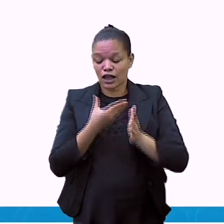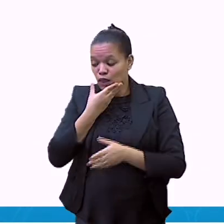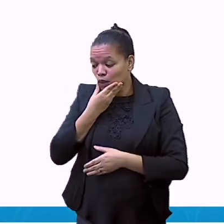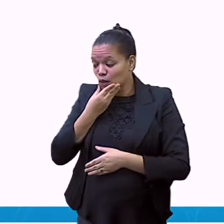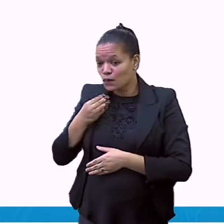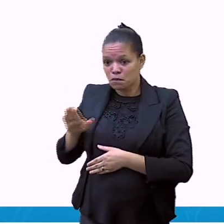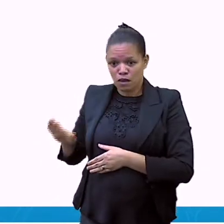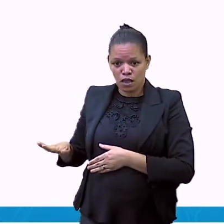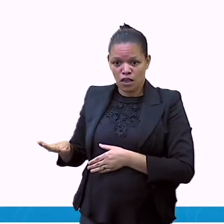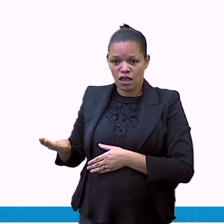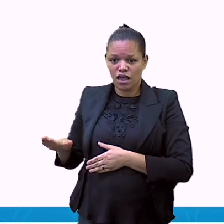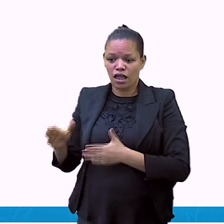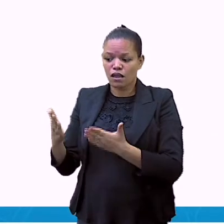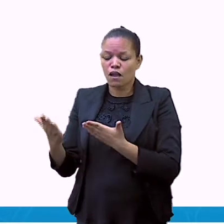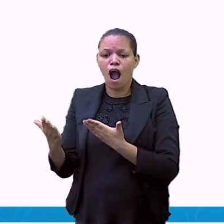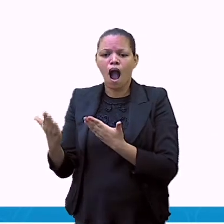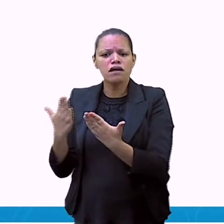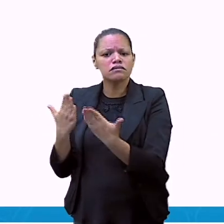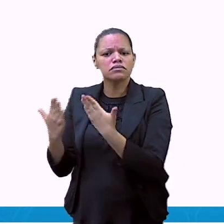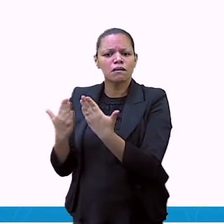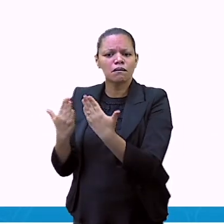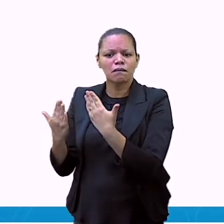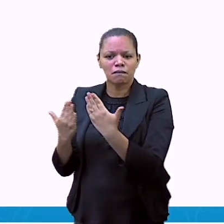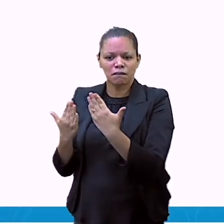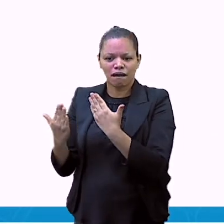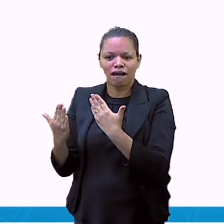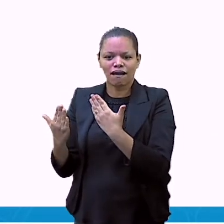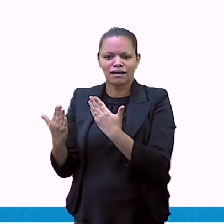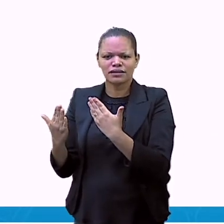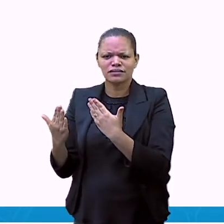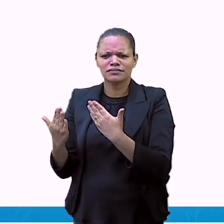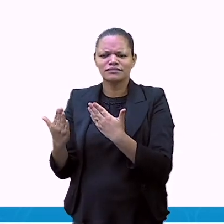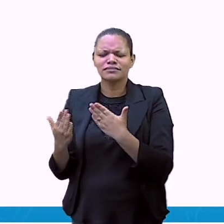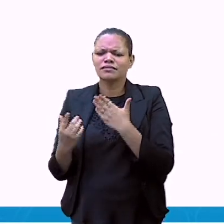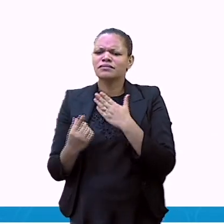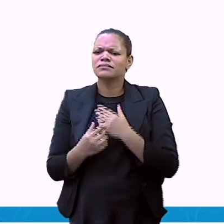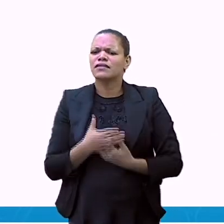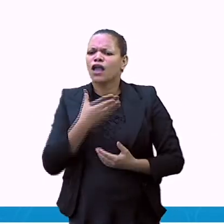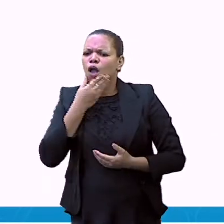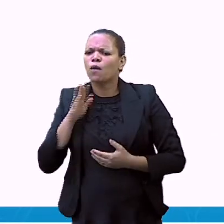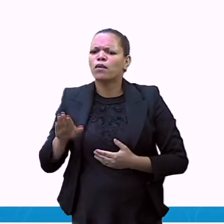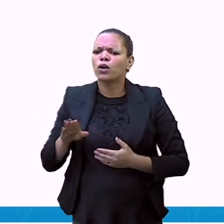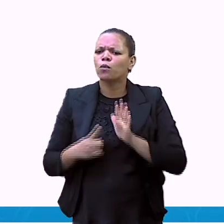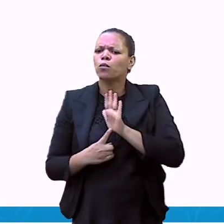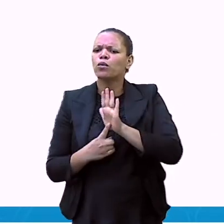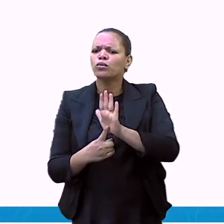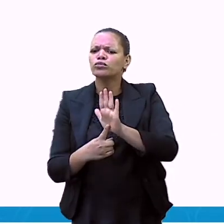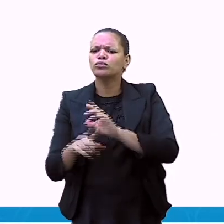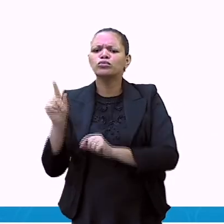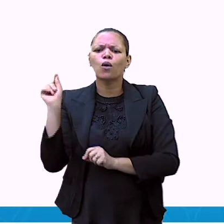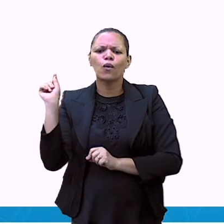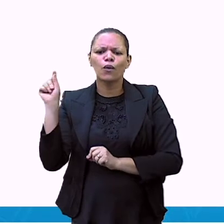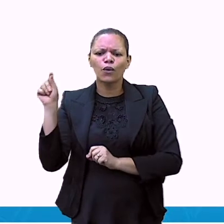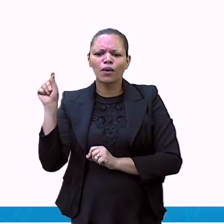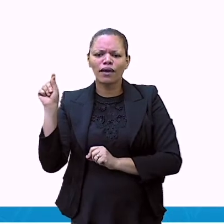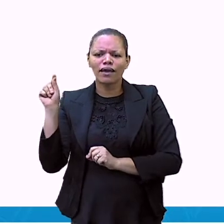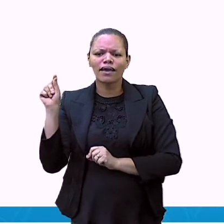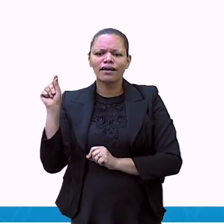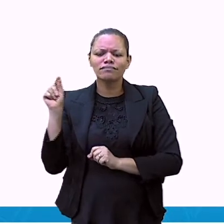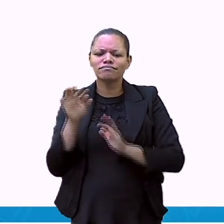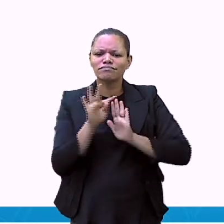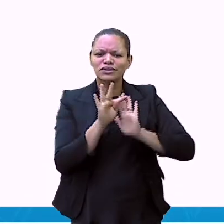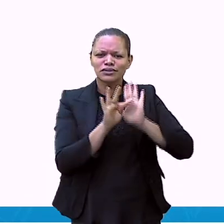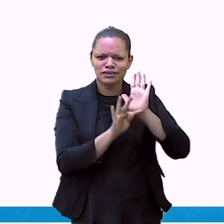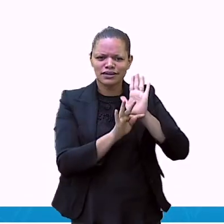Então, nós temos aí, ele falou assim, você pode circular lá no texto. Eu coloquei aqui para você